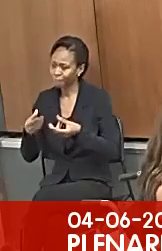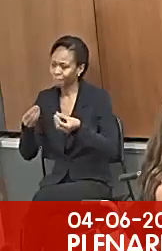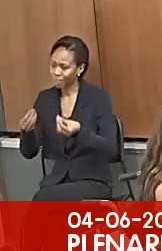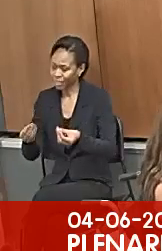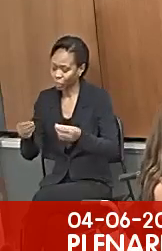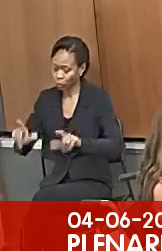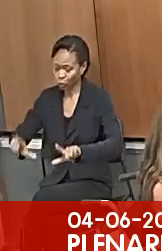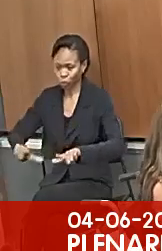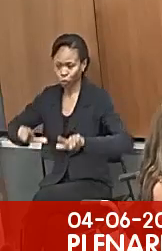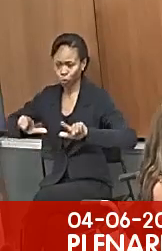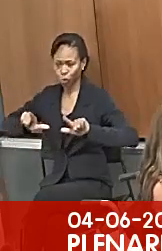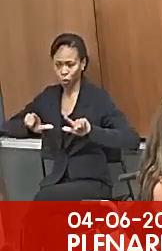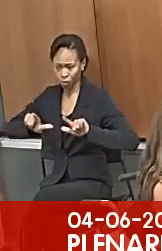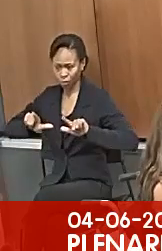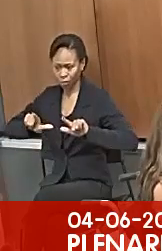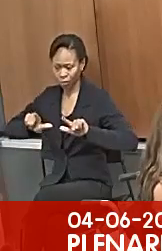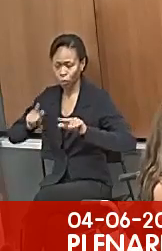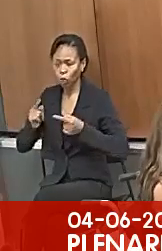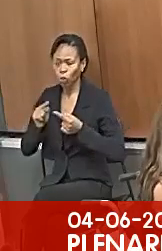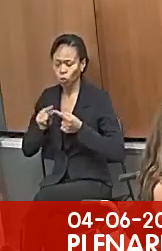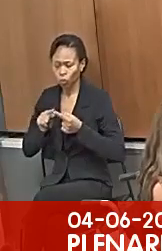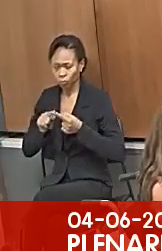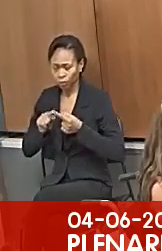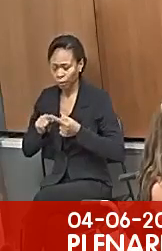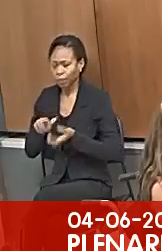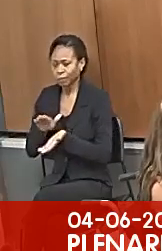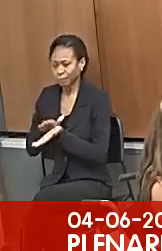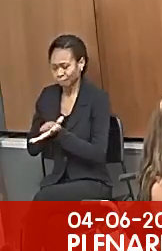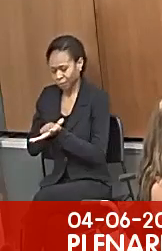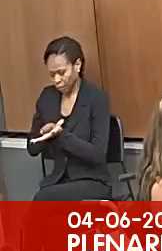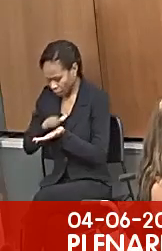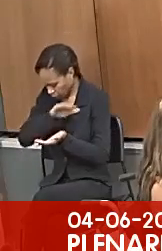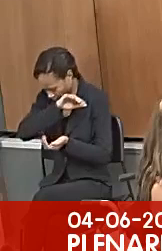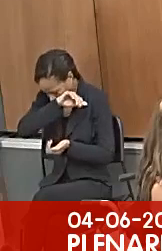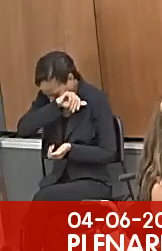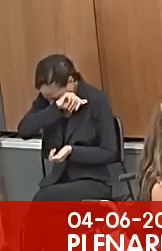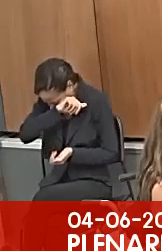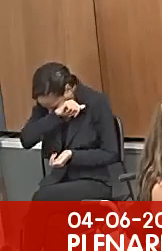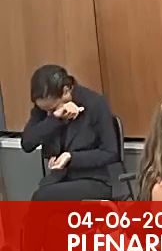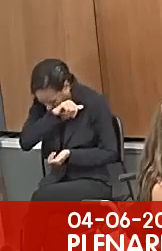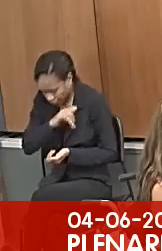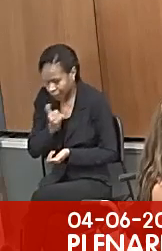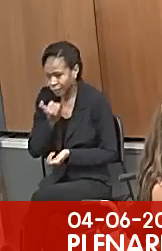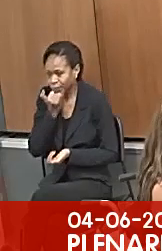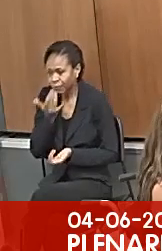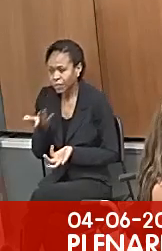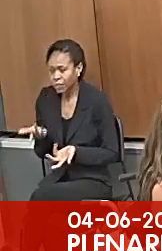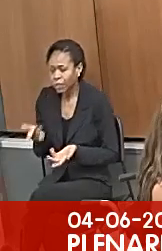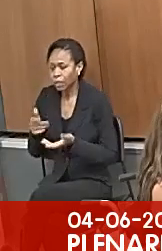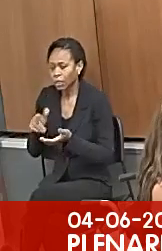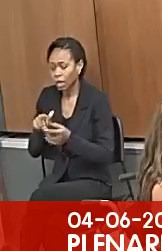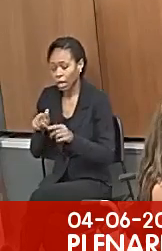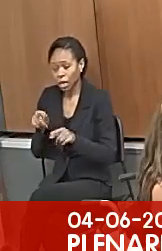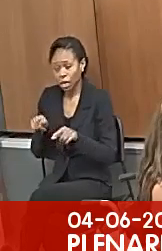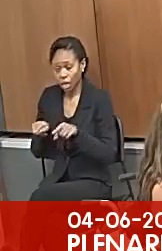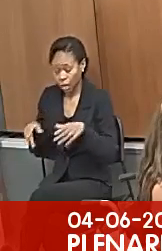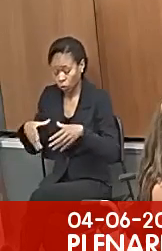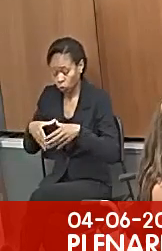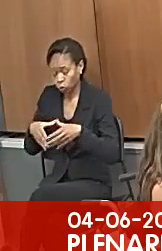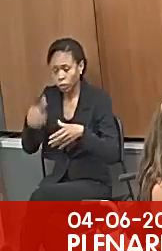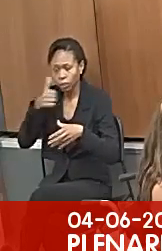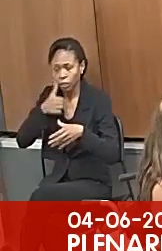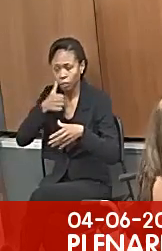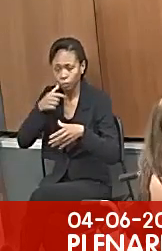dos diplomas referentes aos votos de congratulações às autoras do livro Unidas